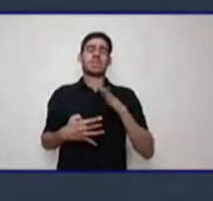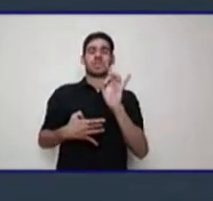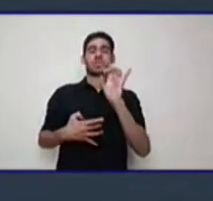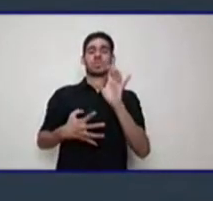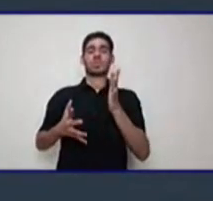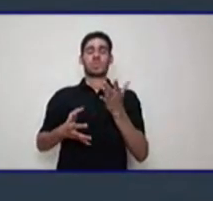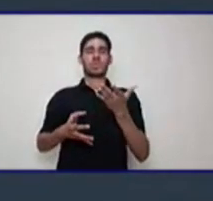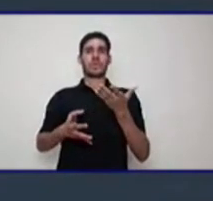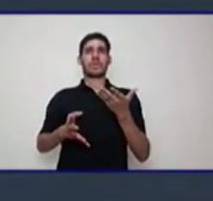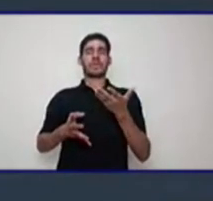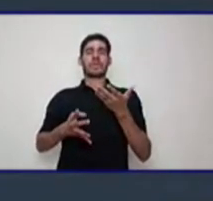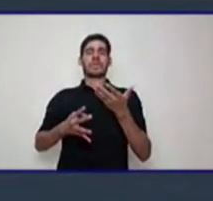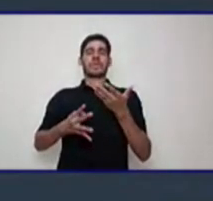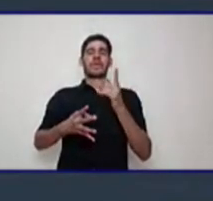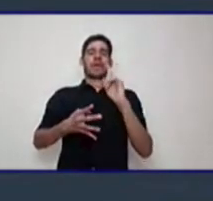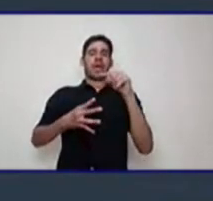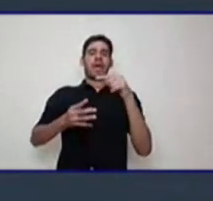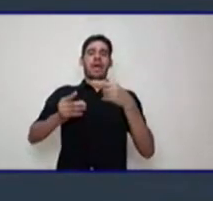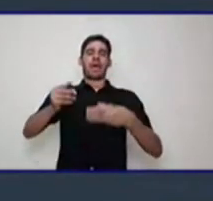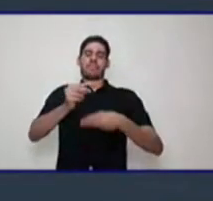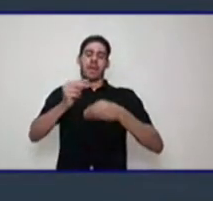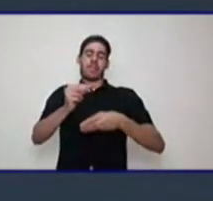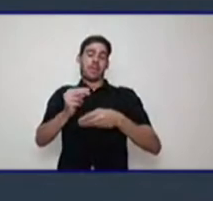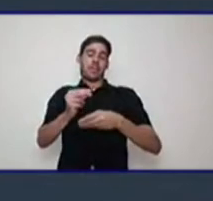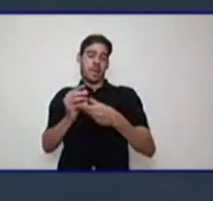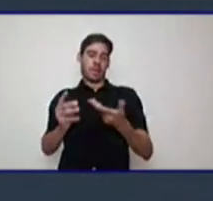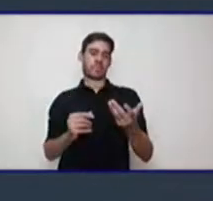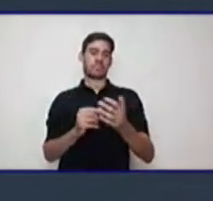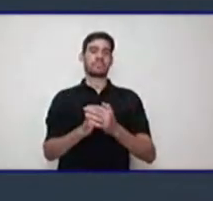de colocar isso como uma preliminar.